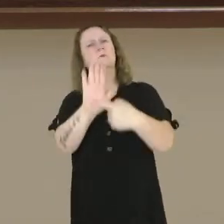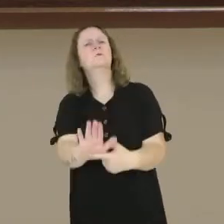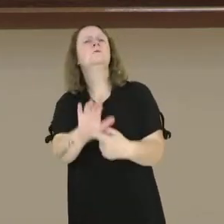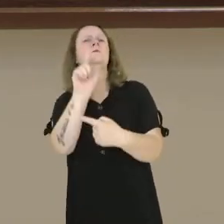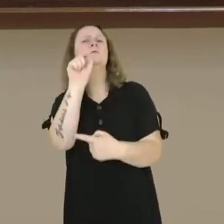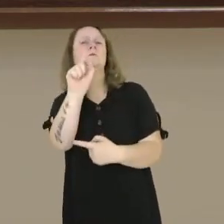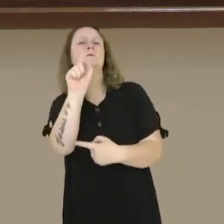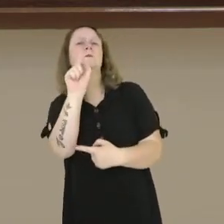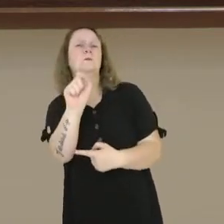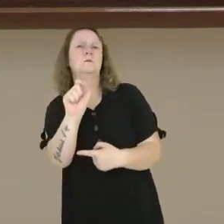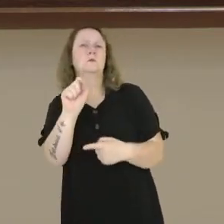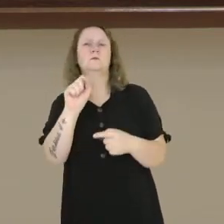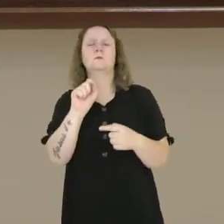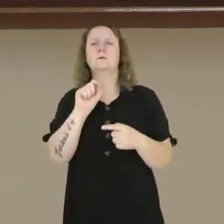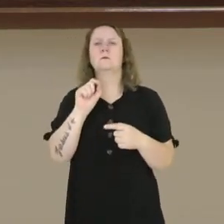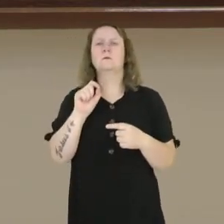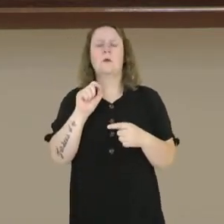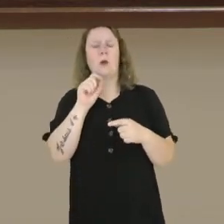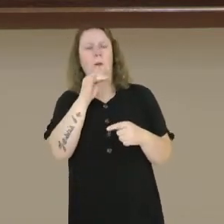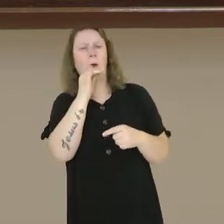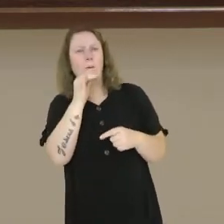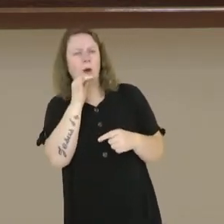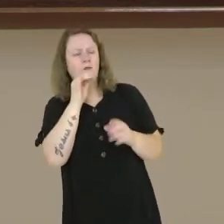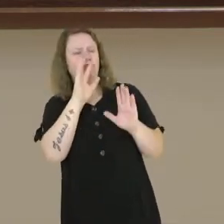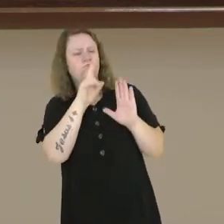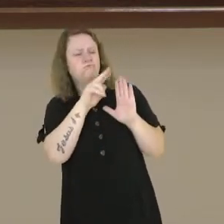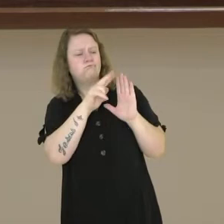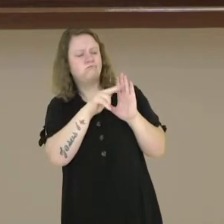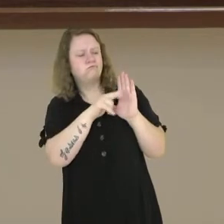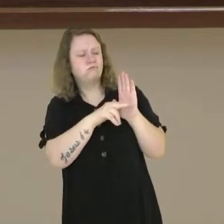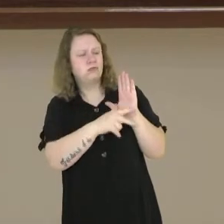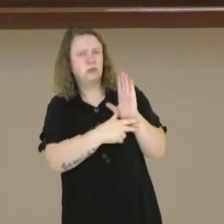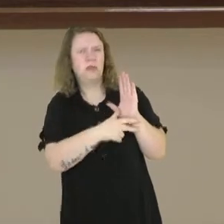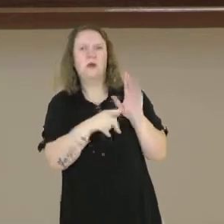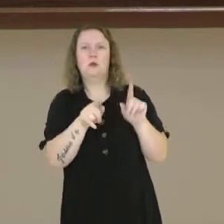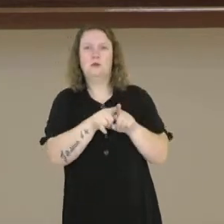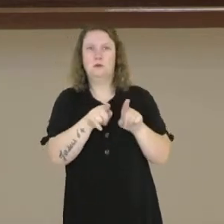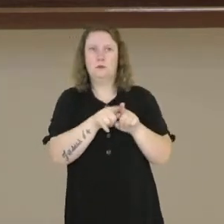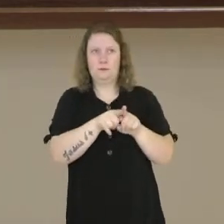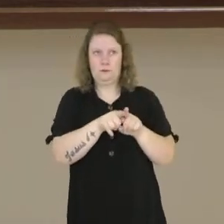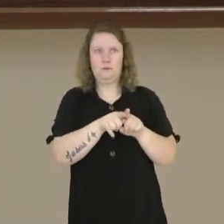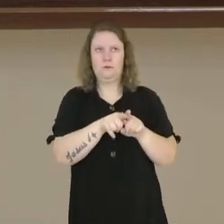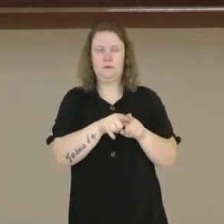para mostrar agora os nossos exemplos e elas têm um valor de substantivo.